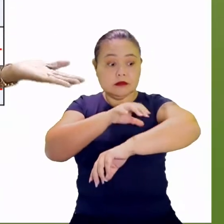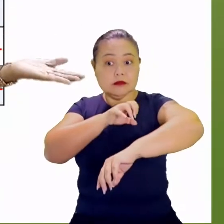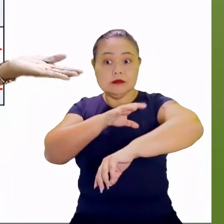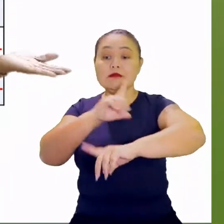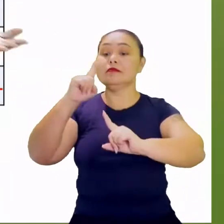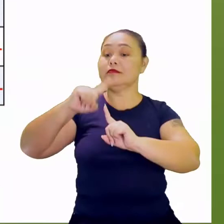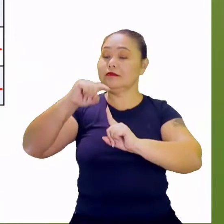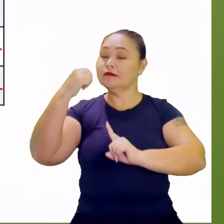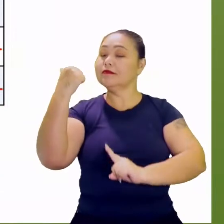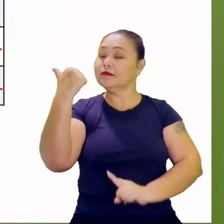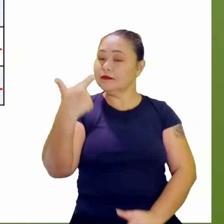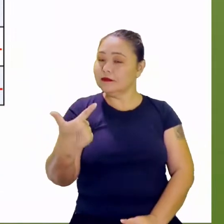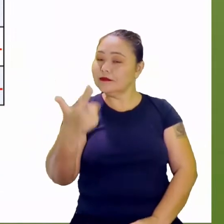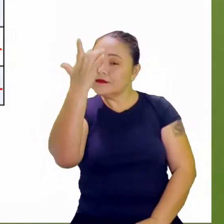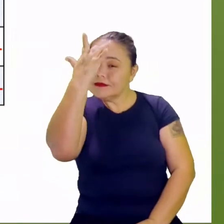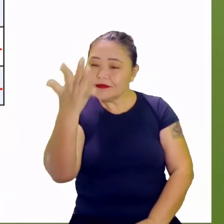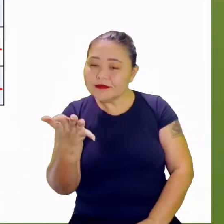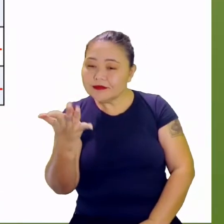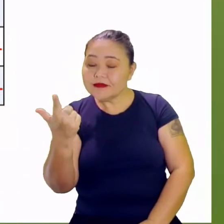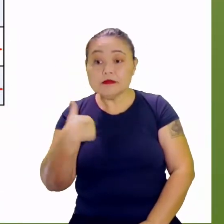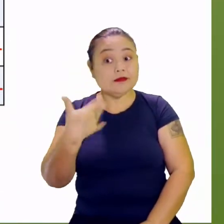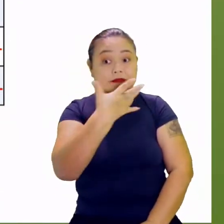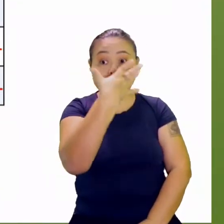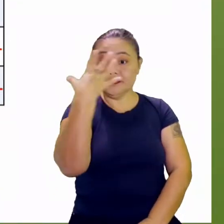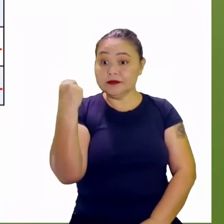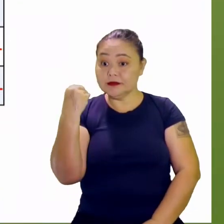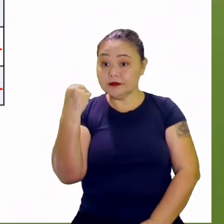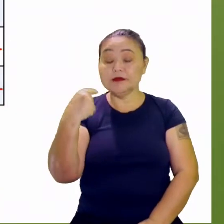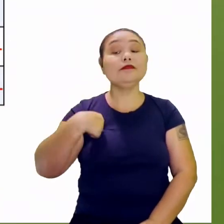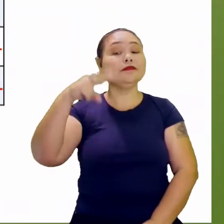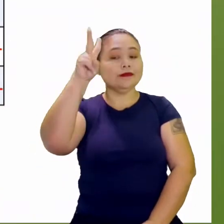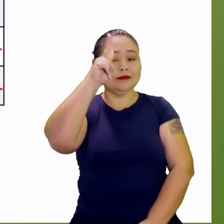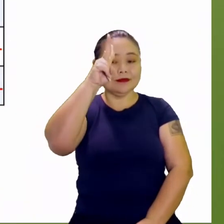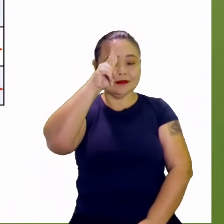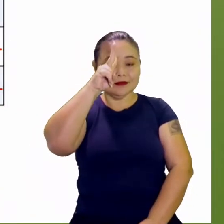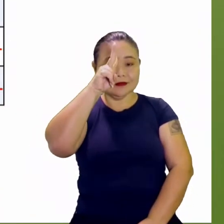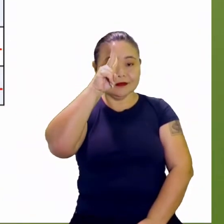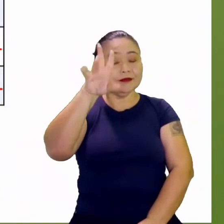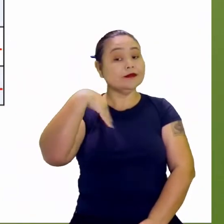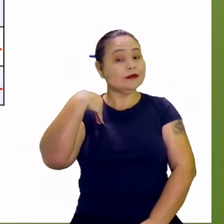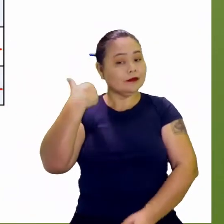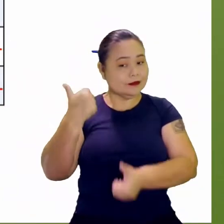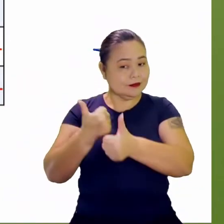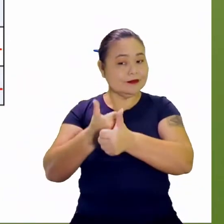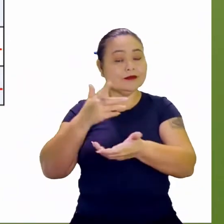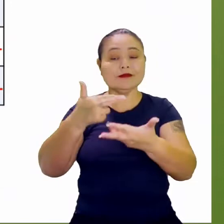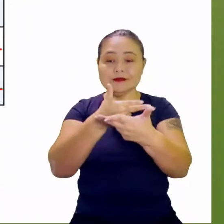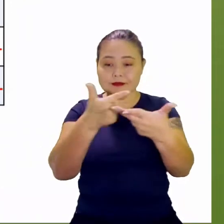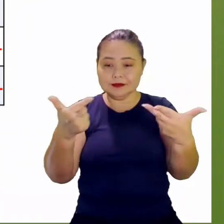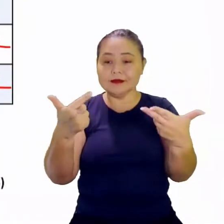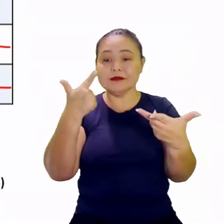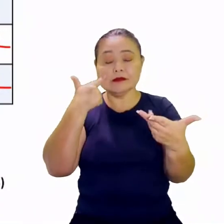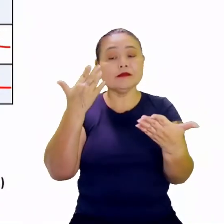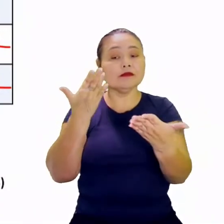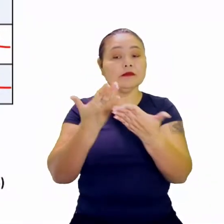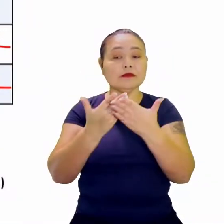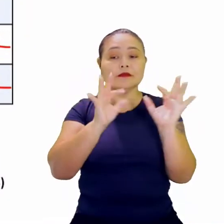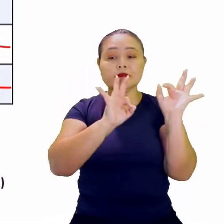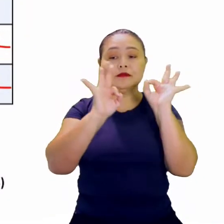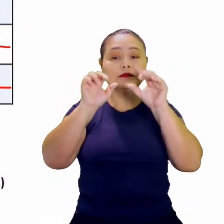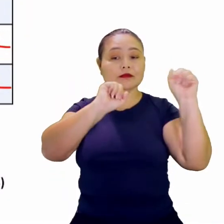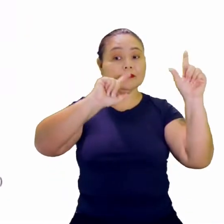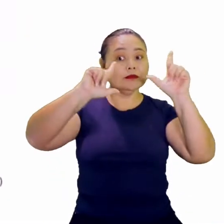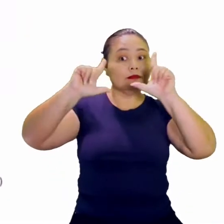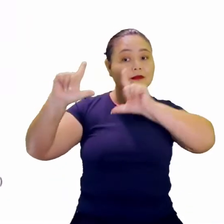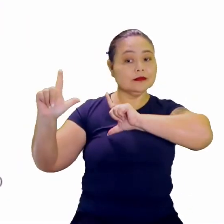tipo 2. Viu como ficou fácil? Você não vai esquecer, você vai lembrar. Então, vamos seguir porque tem mais coisas para a gente ver. De olho no